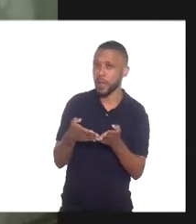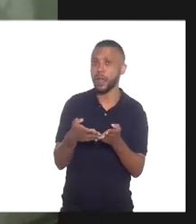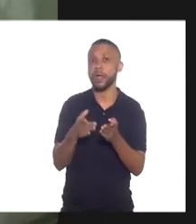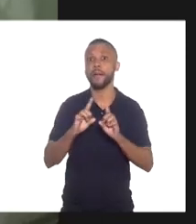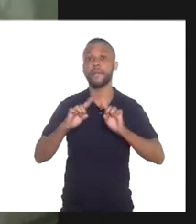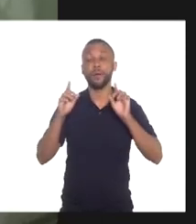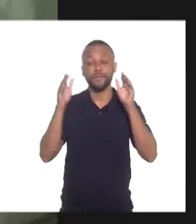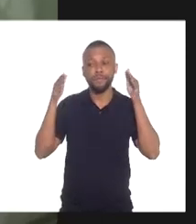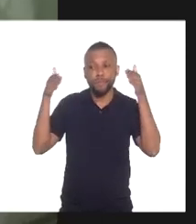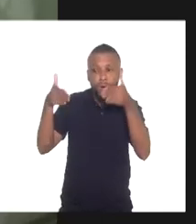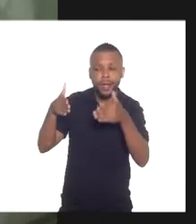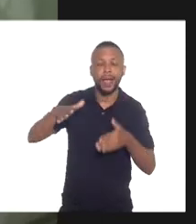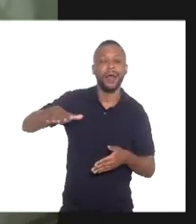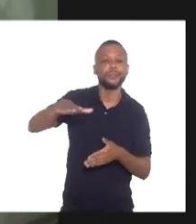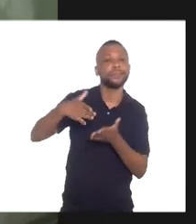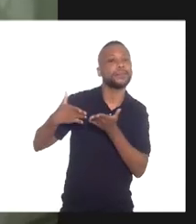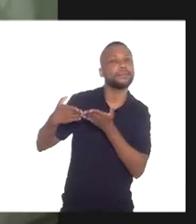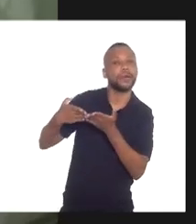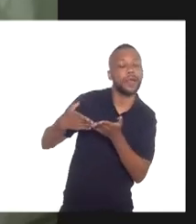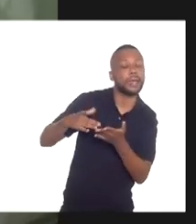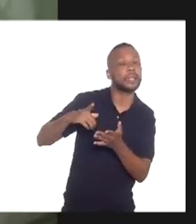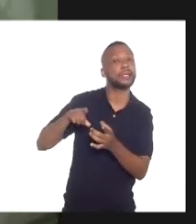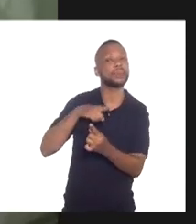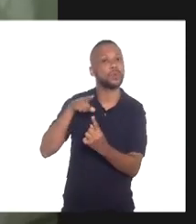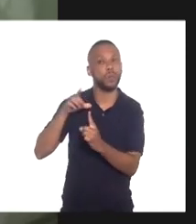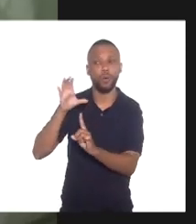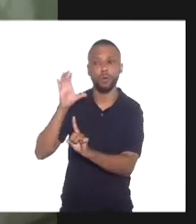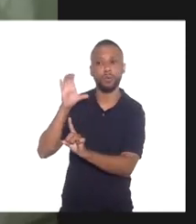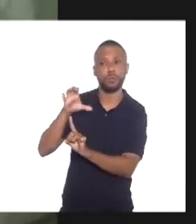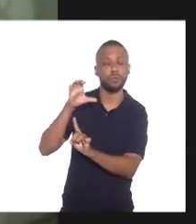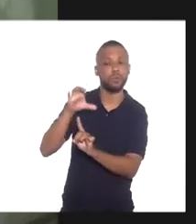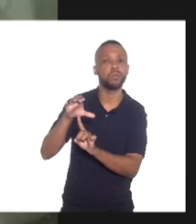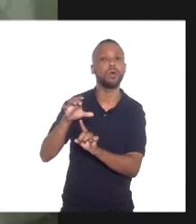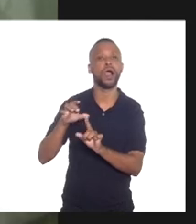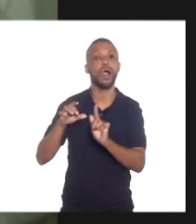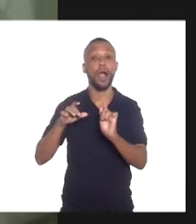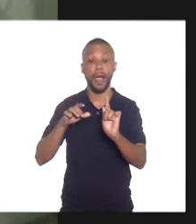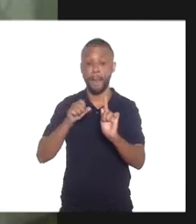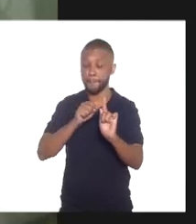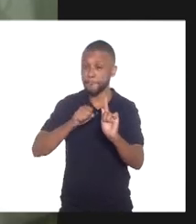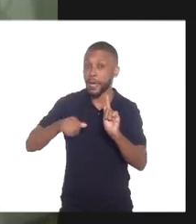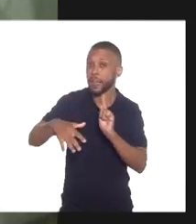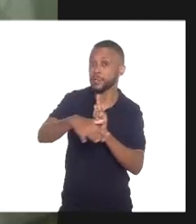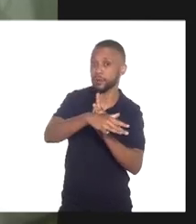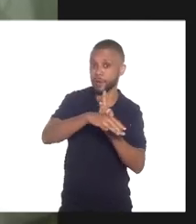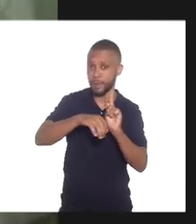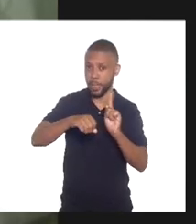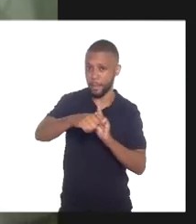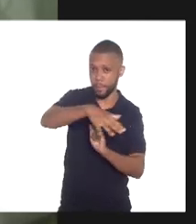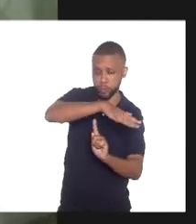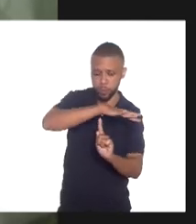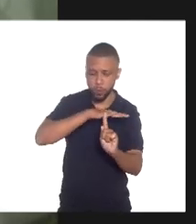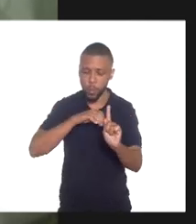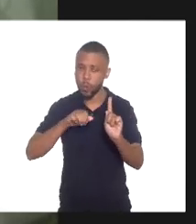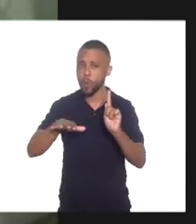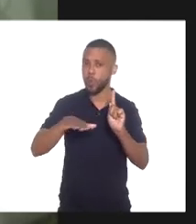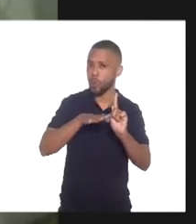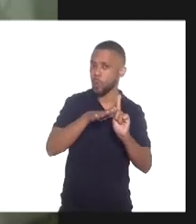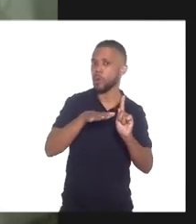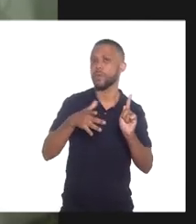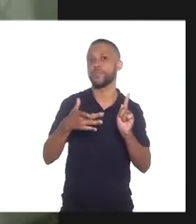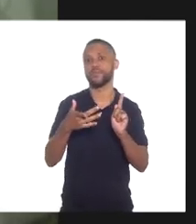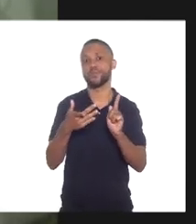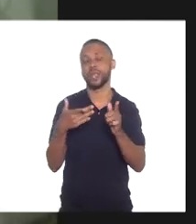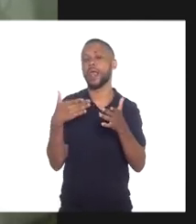nesses navios que estão impactando a Baía da Guanabara, né, e impedindo, inclusive, ali